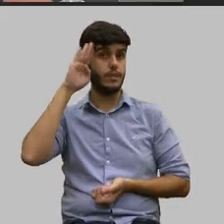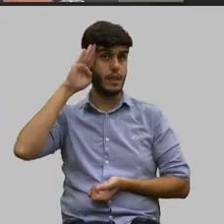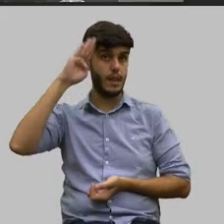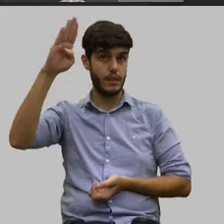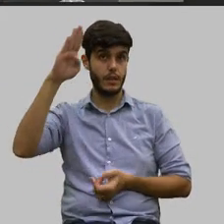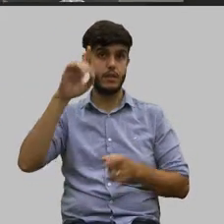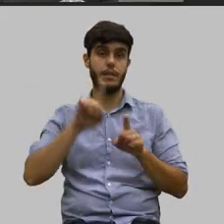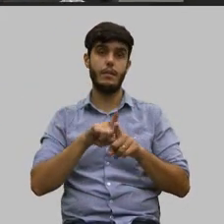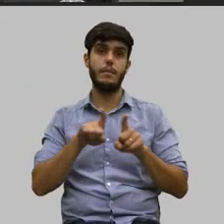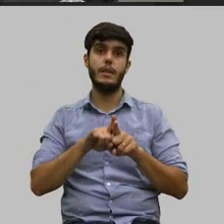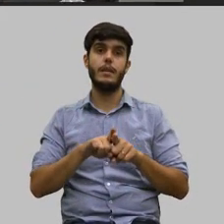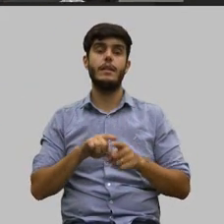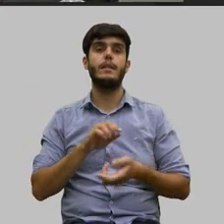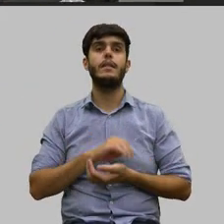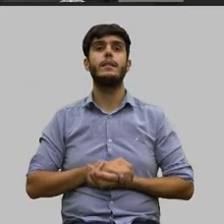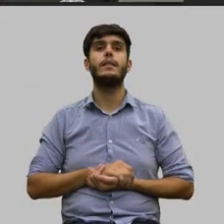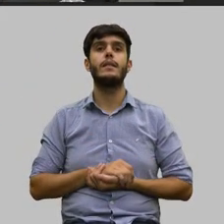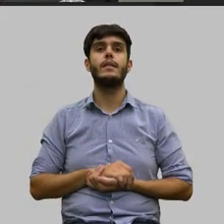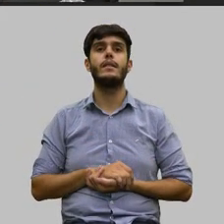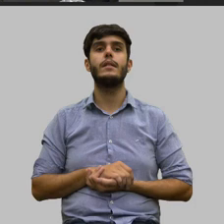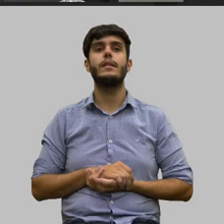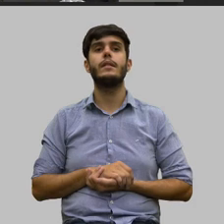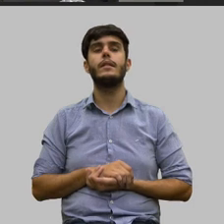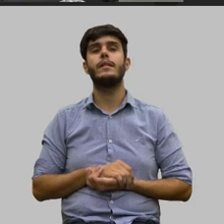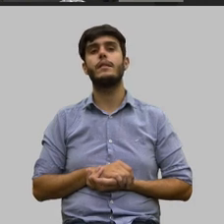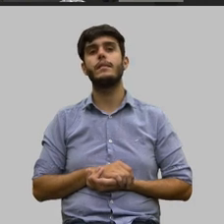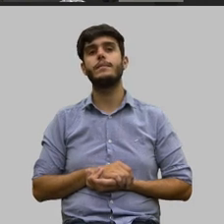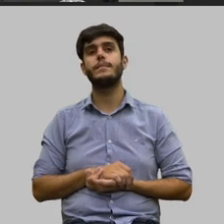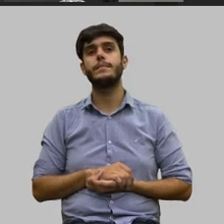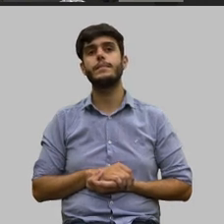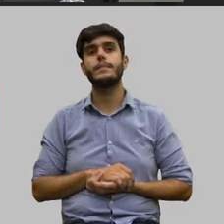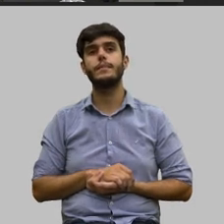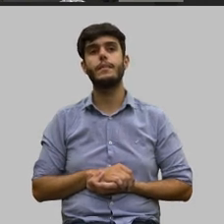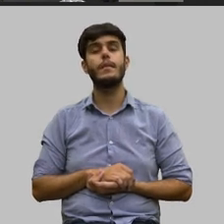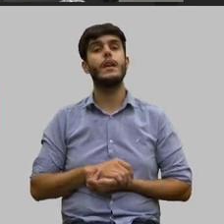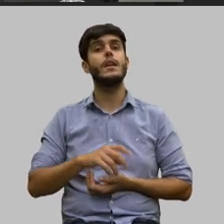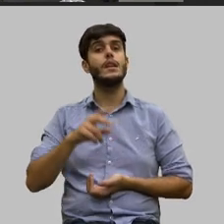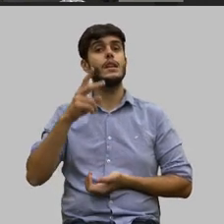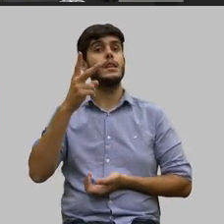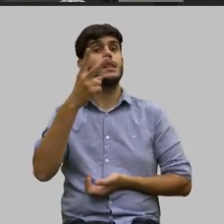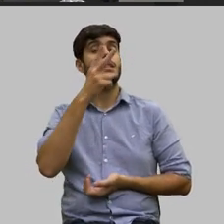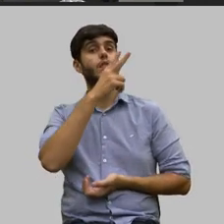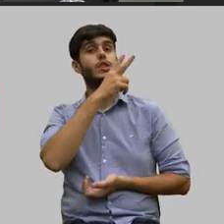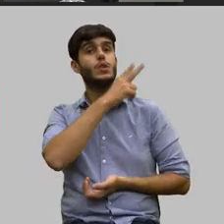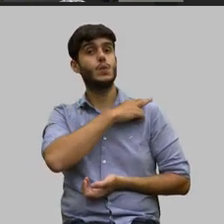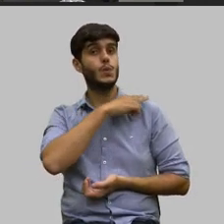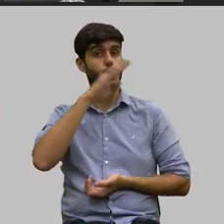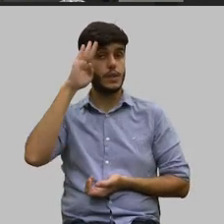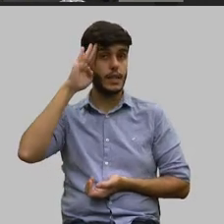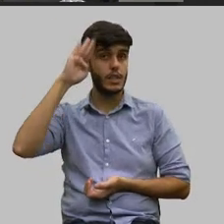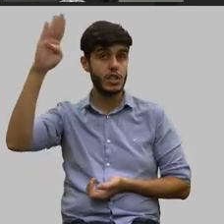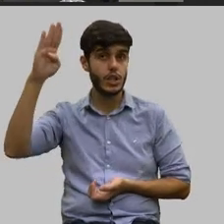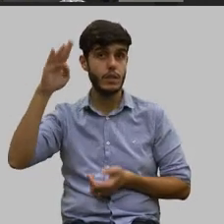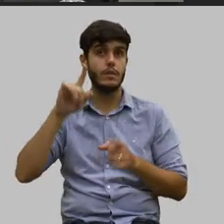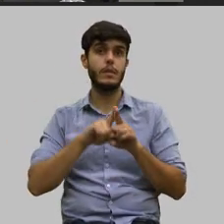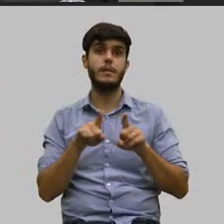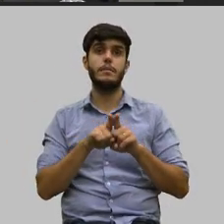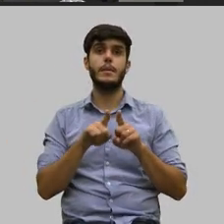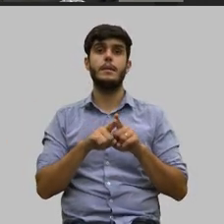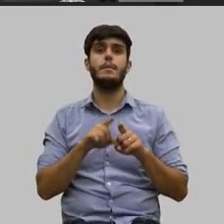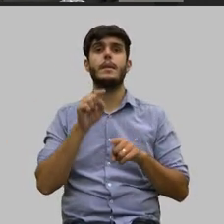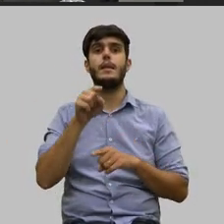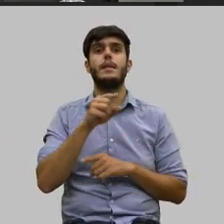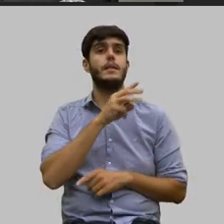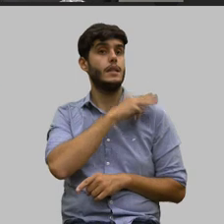da da questão dos próprios requisitos para promoção a Subtenente Segundo Sargento um déficit de 26% Terceiro Sargento